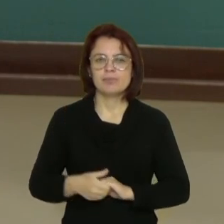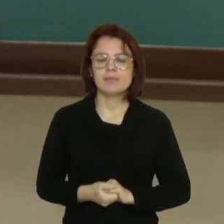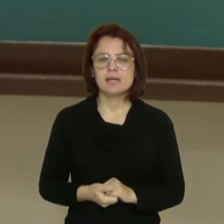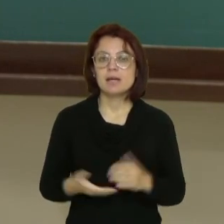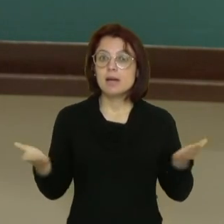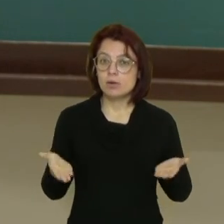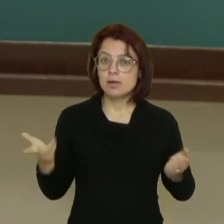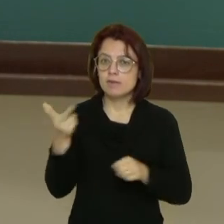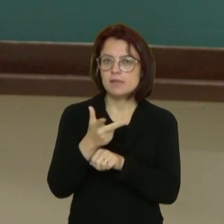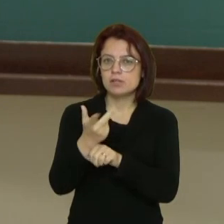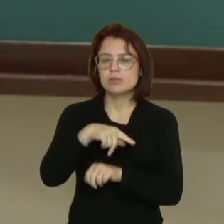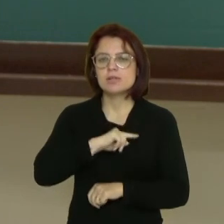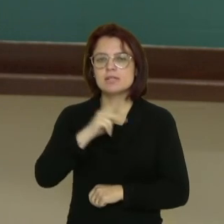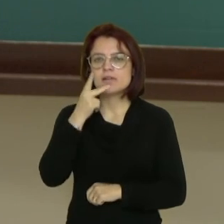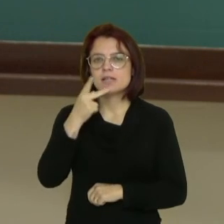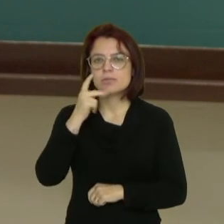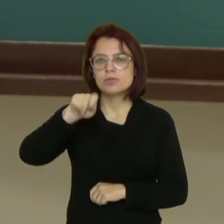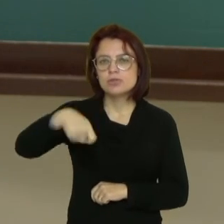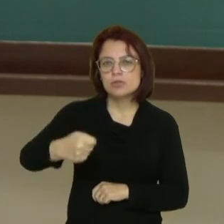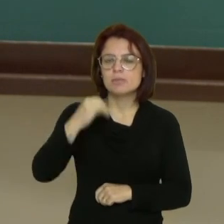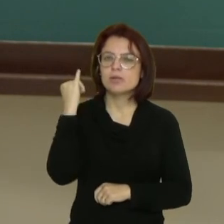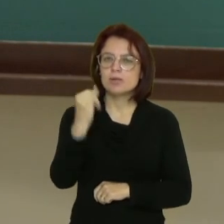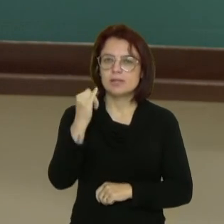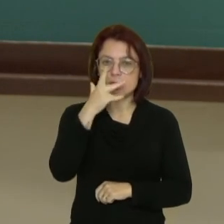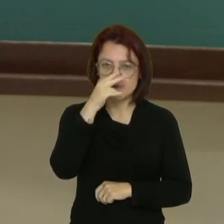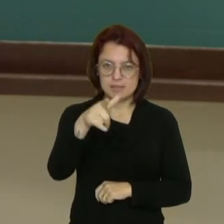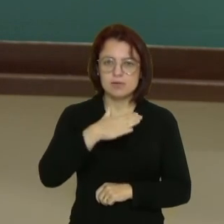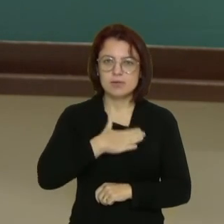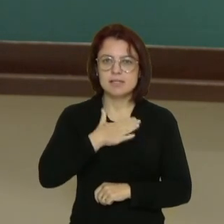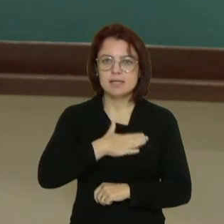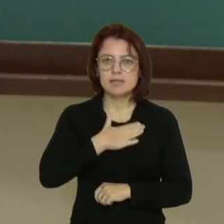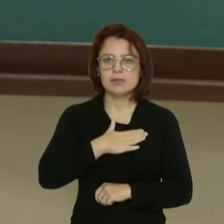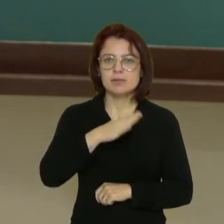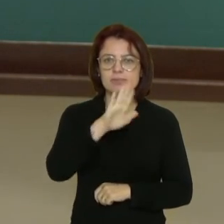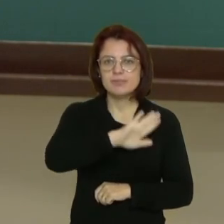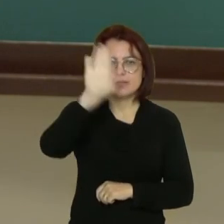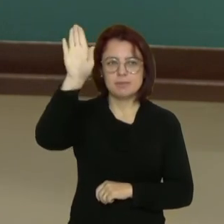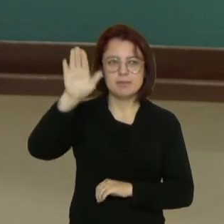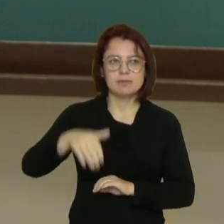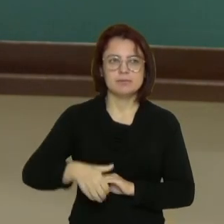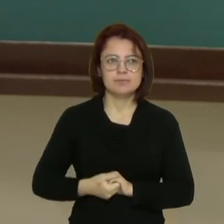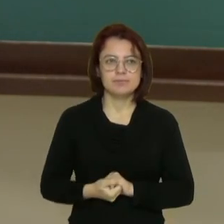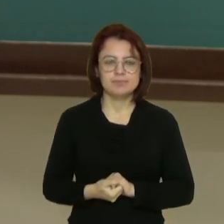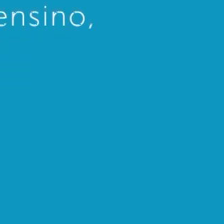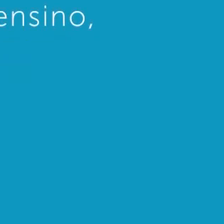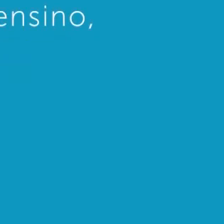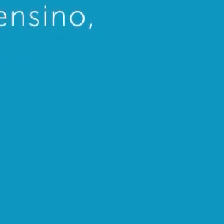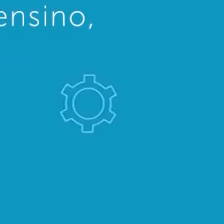Nesse vídeo falamos sobre conto, espero que vocês tenham gostado, até breve!